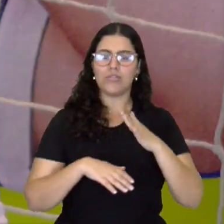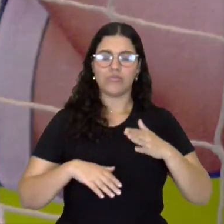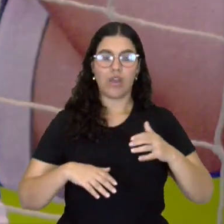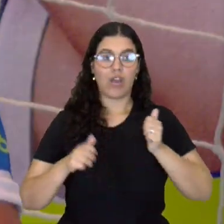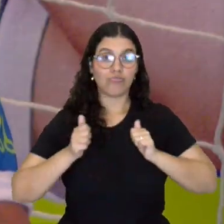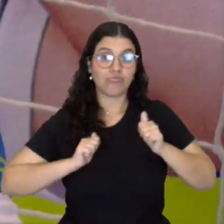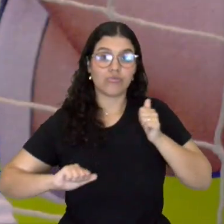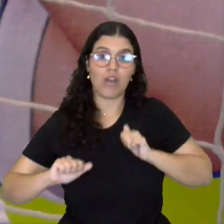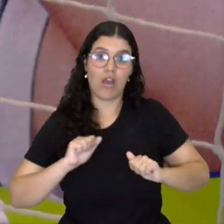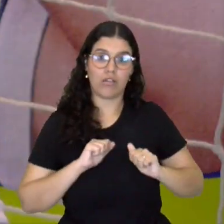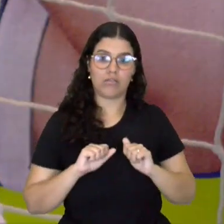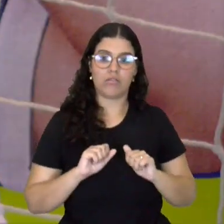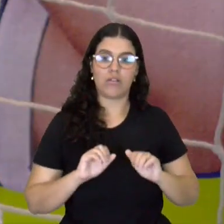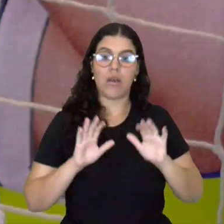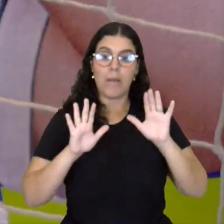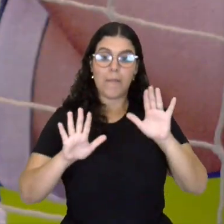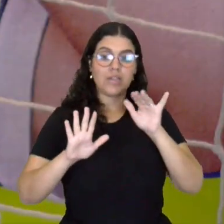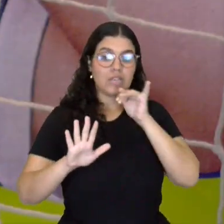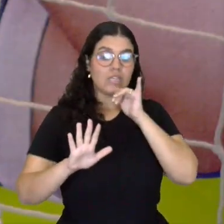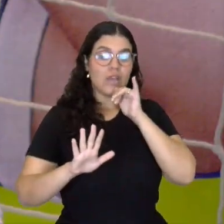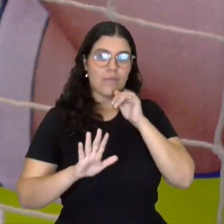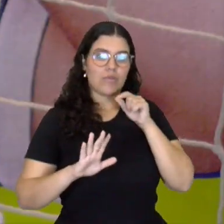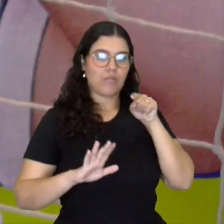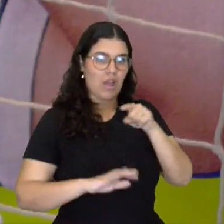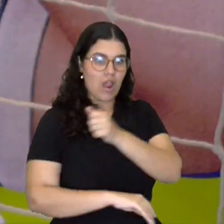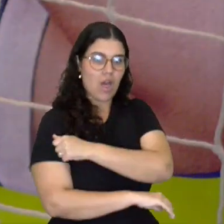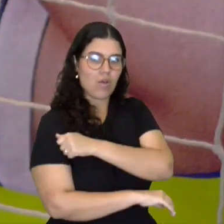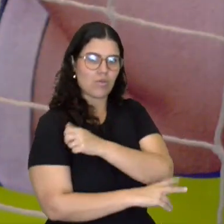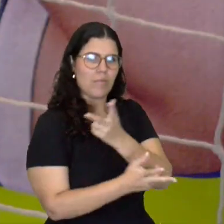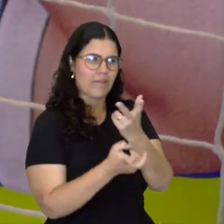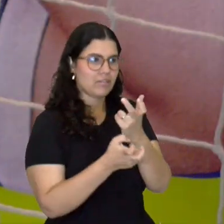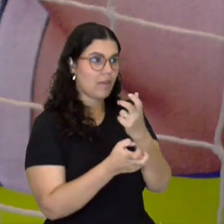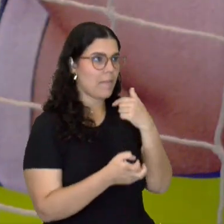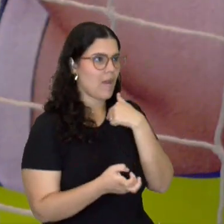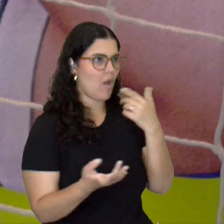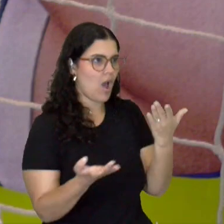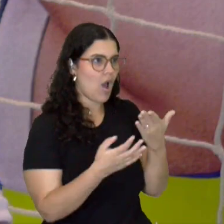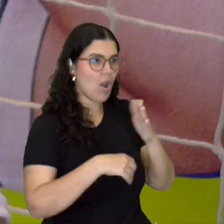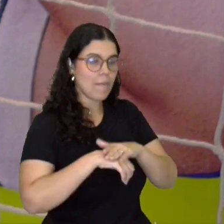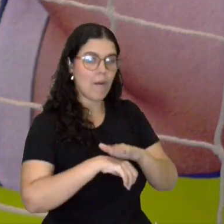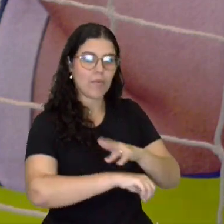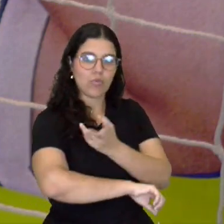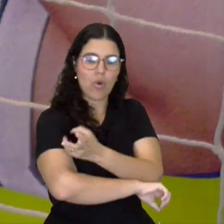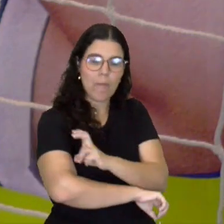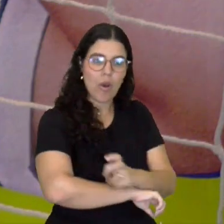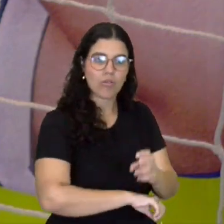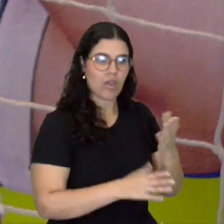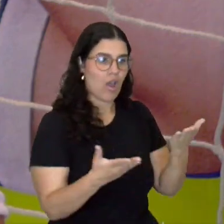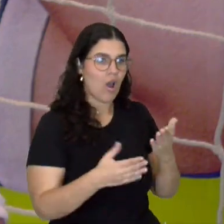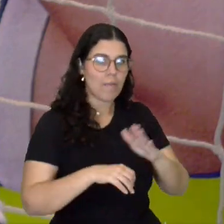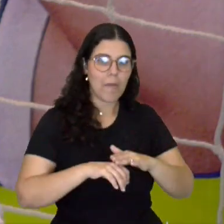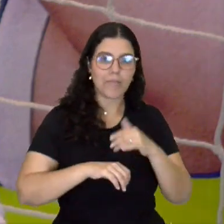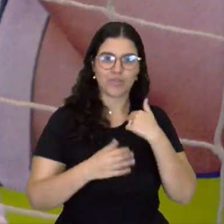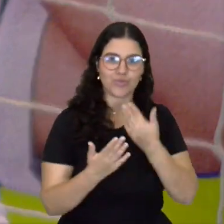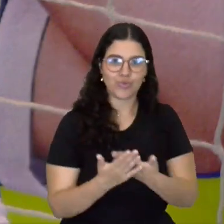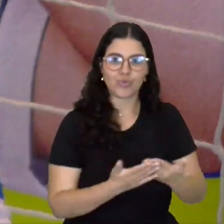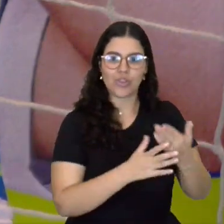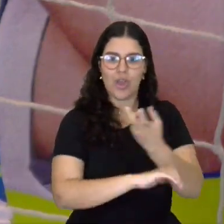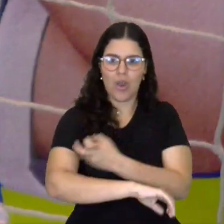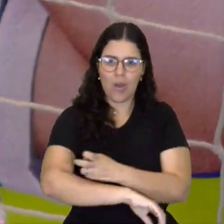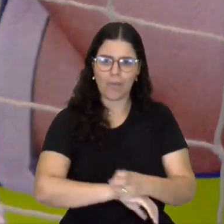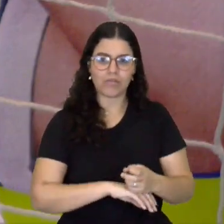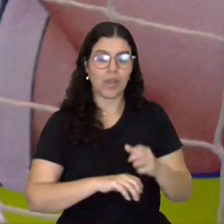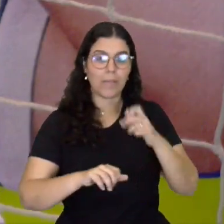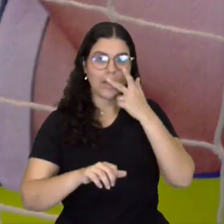sabe que, não, a gente vai trabalhar robótica, ou então é o meu professor de robótica que está ali, muda completamente. O menino, ele é